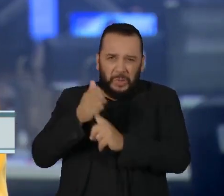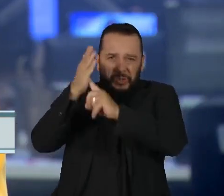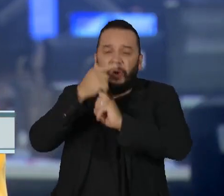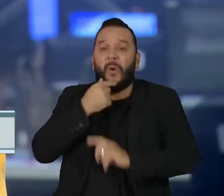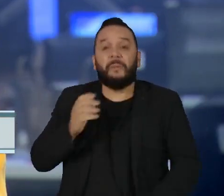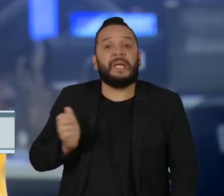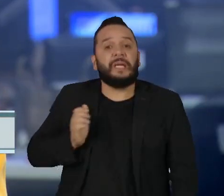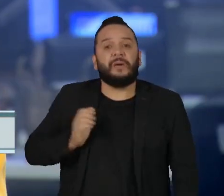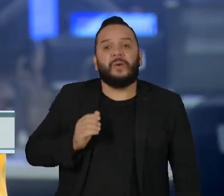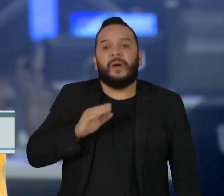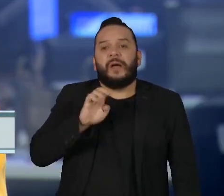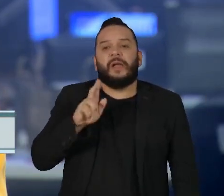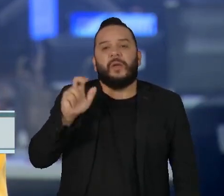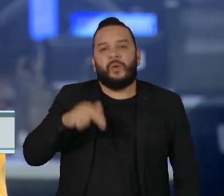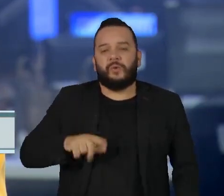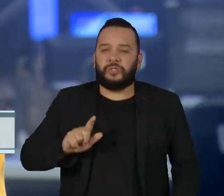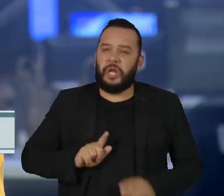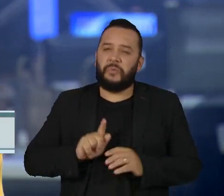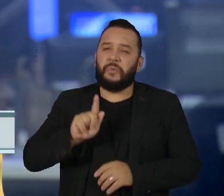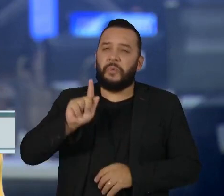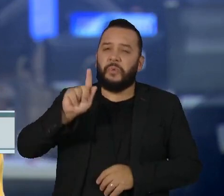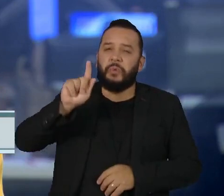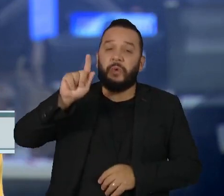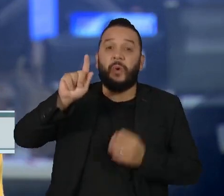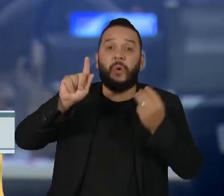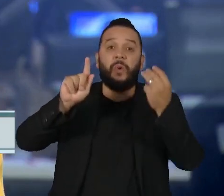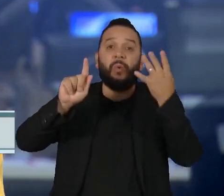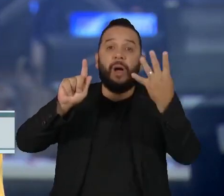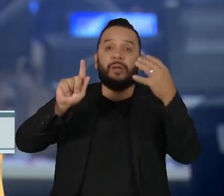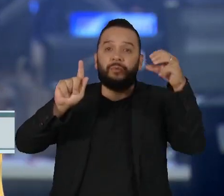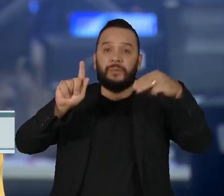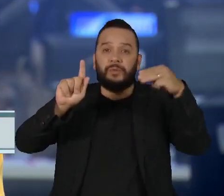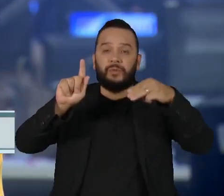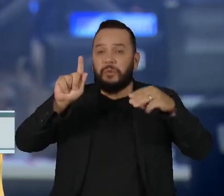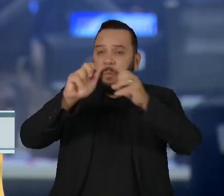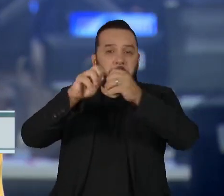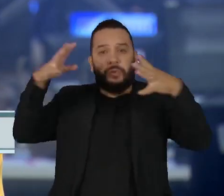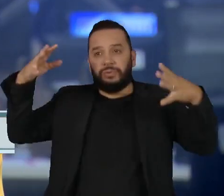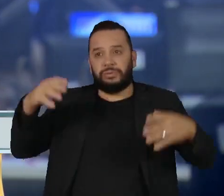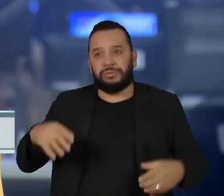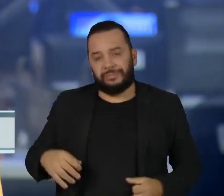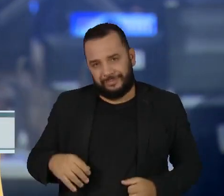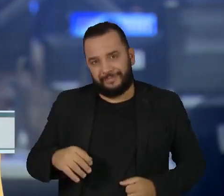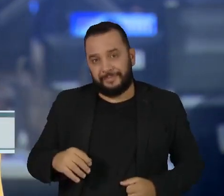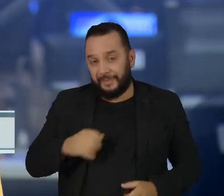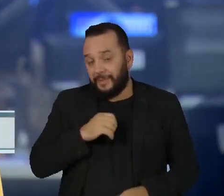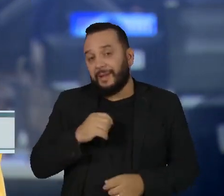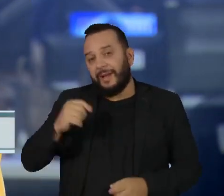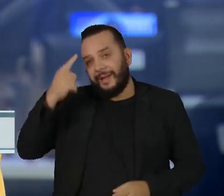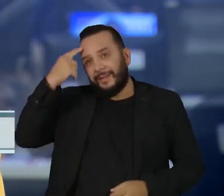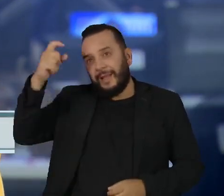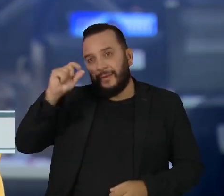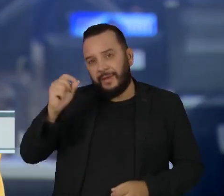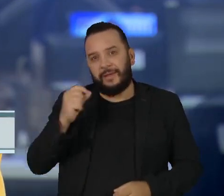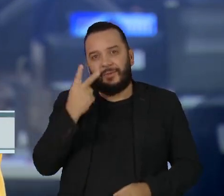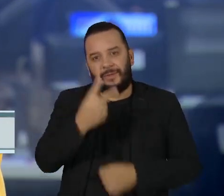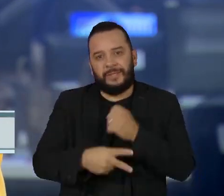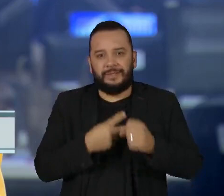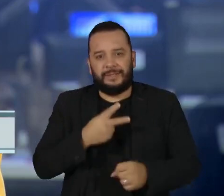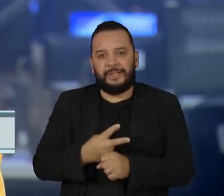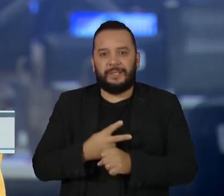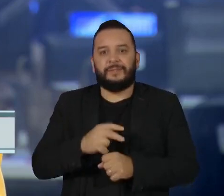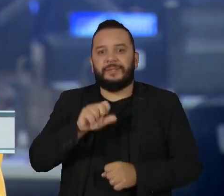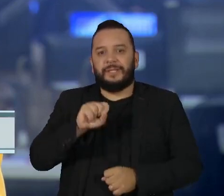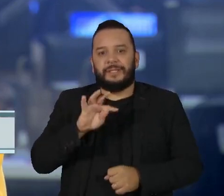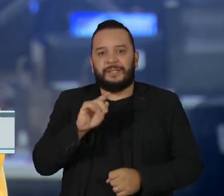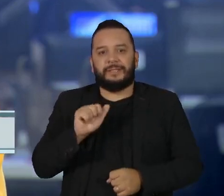Musk, explodiu no ar 4 minutos depois do lançamento. A ideia é que, em 2 anos, o Starship